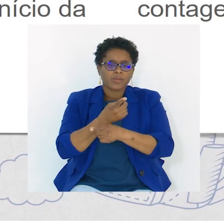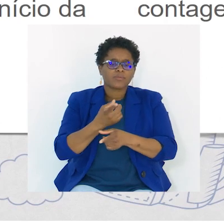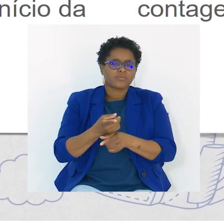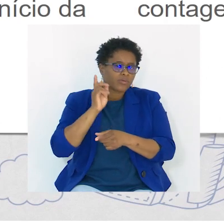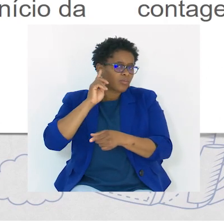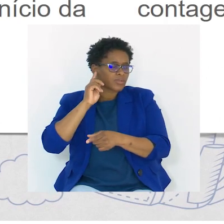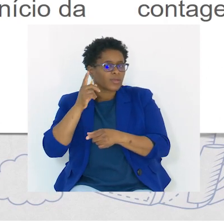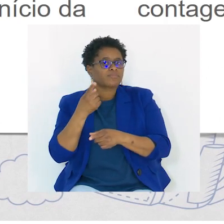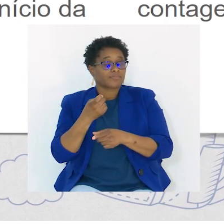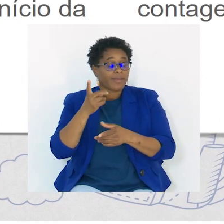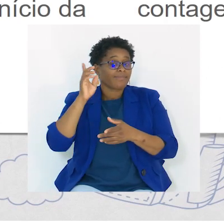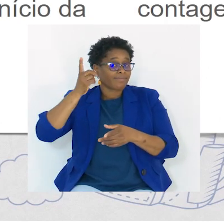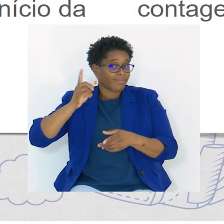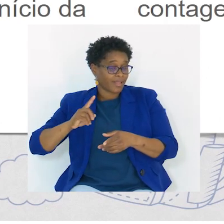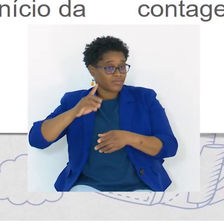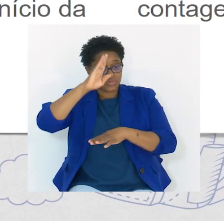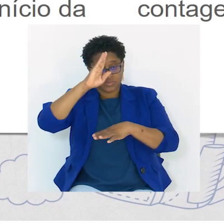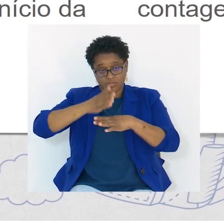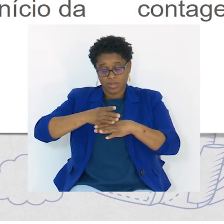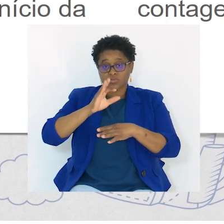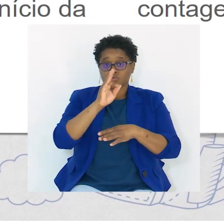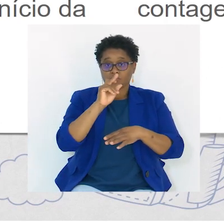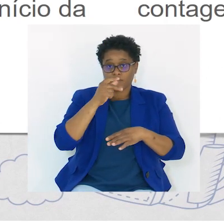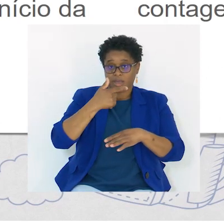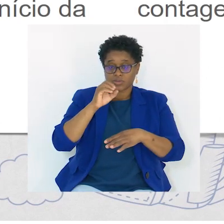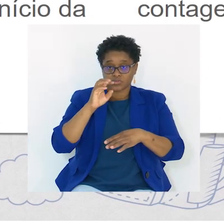precisar as datas das ocorrências dos factos.